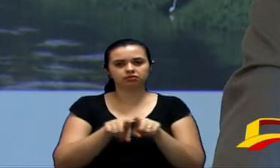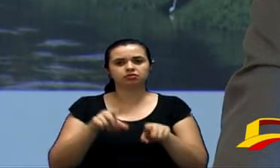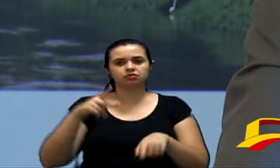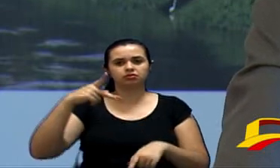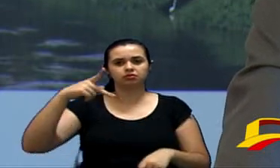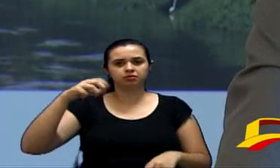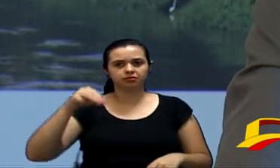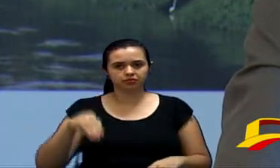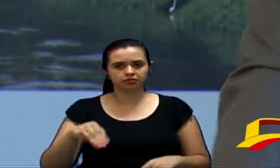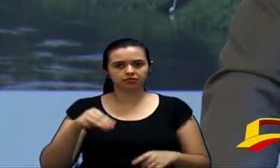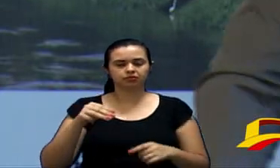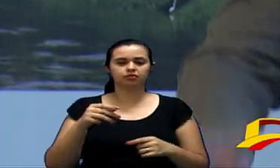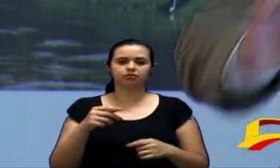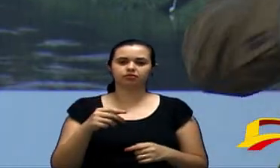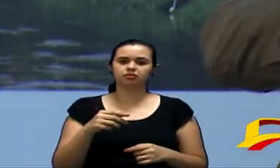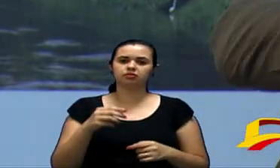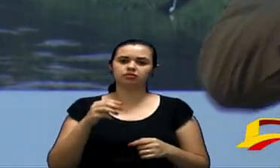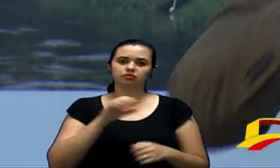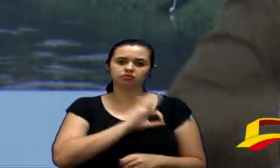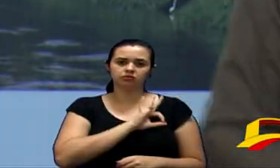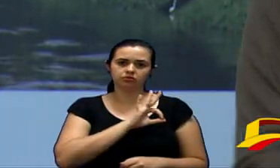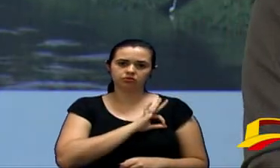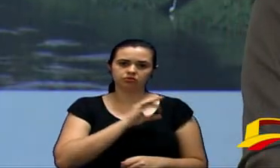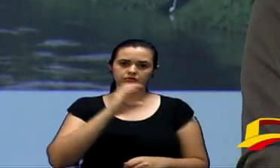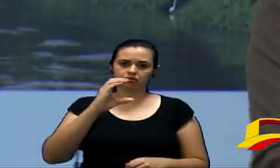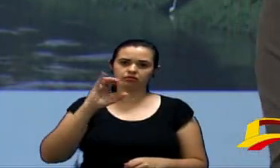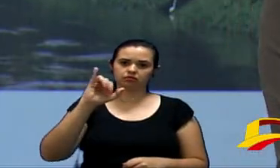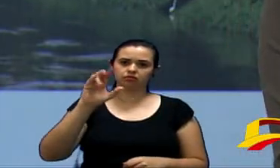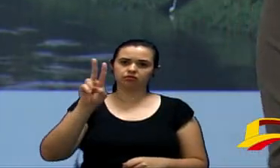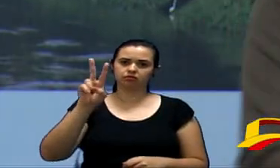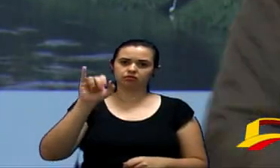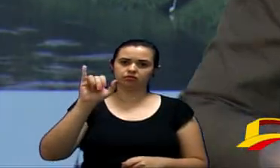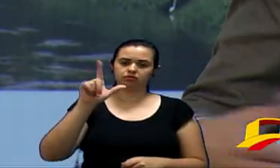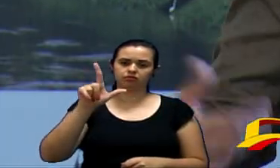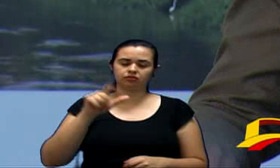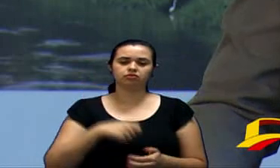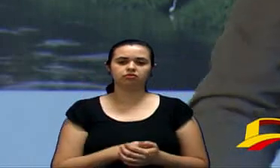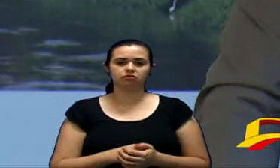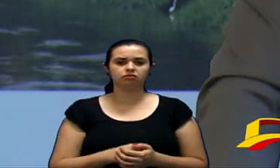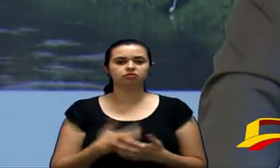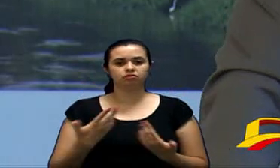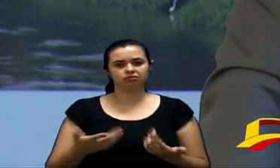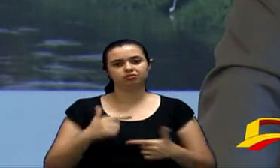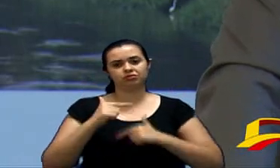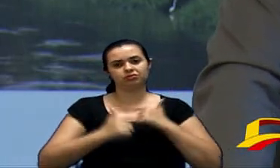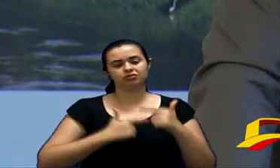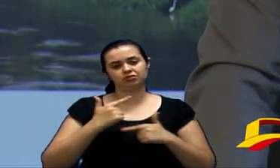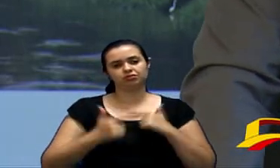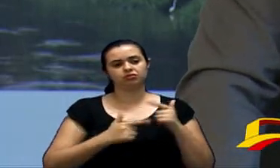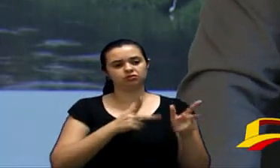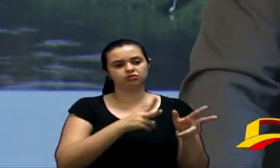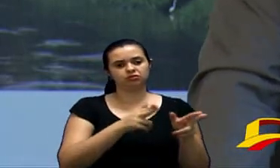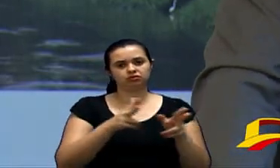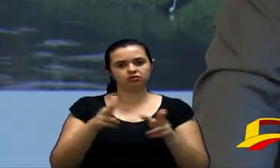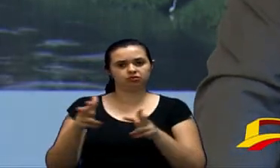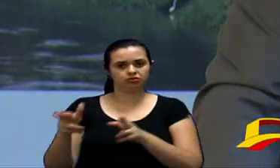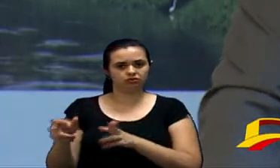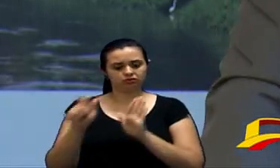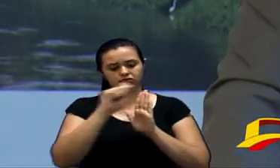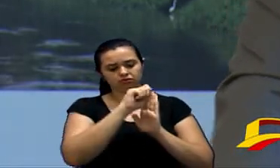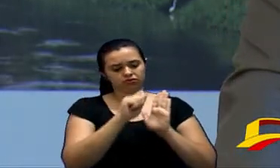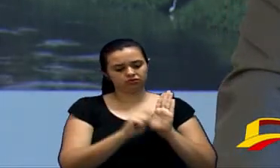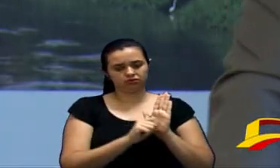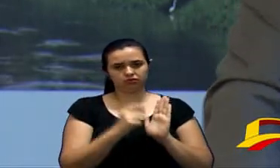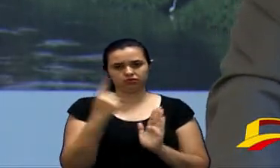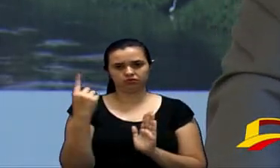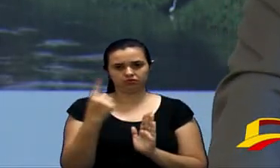Militar, como a Polícia Civil. Só vou terminar, só, vereadora. Como eles fazem o mesmo trabalho que é do artigo 1º, que